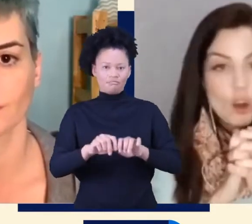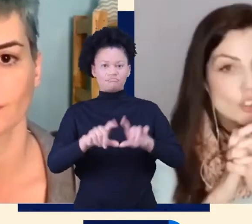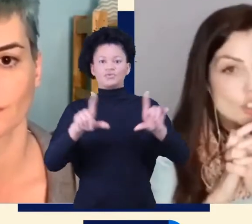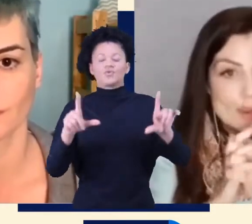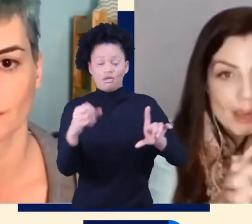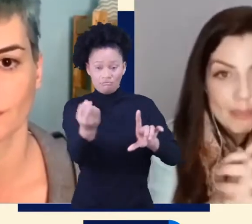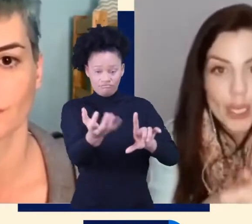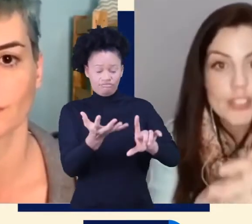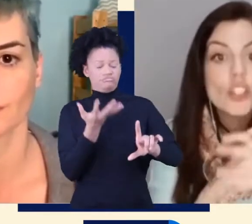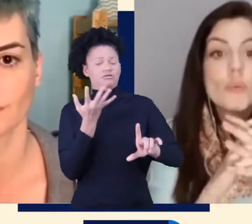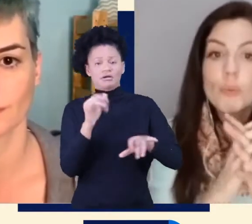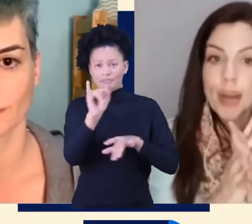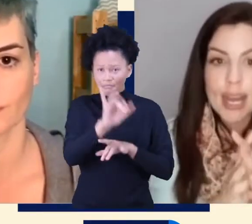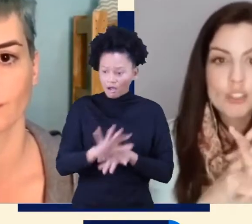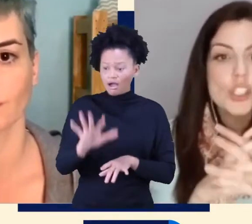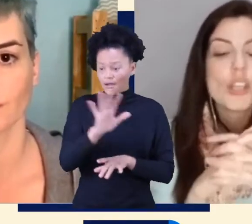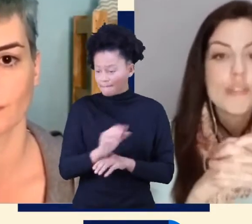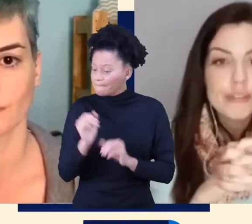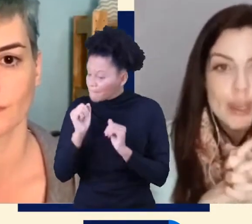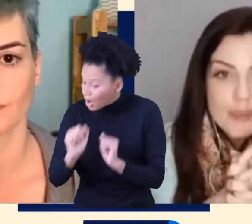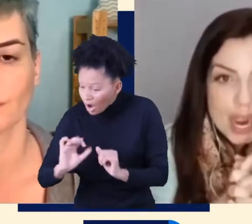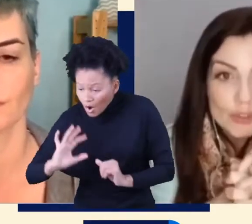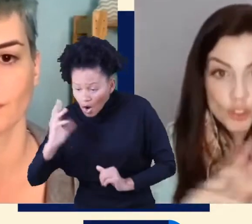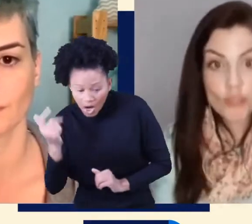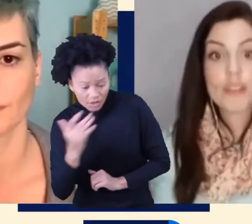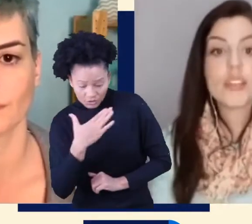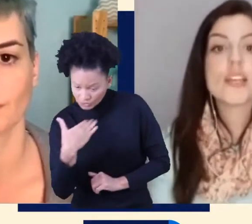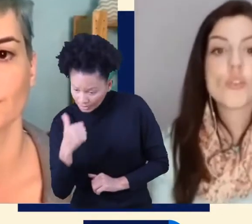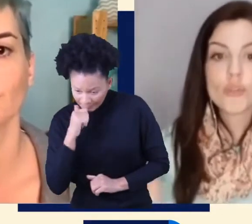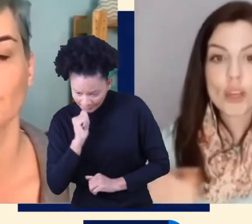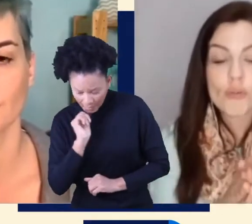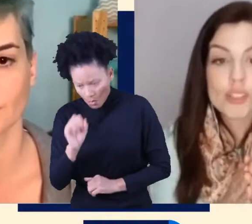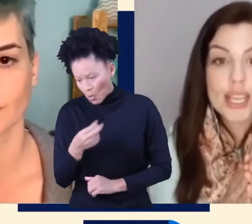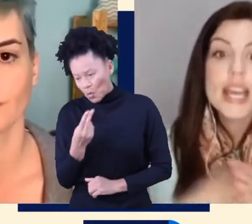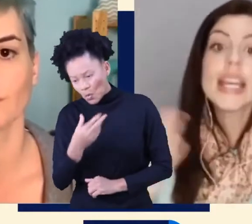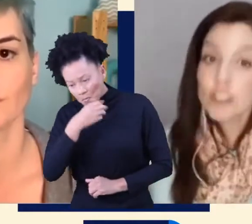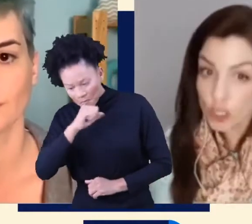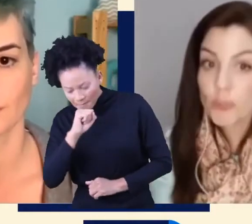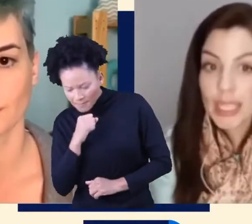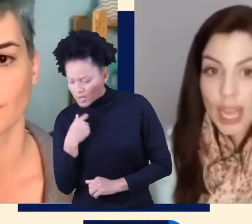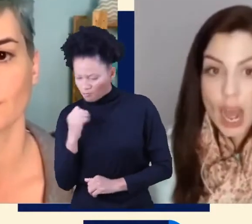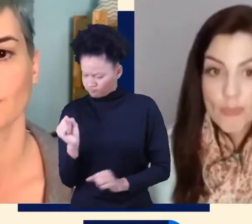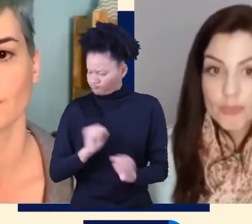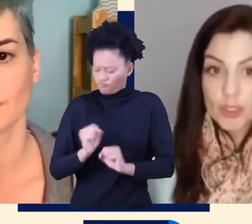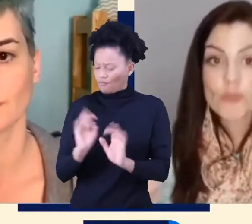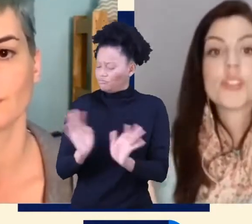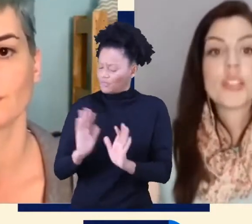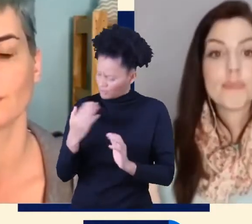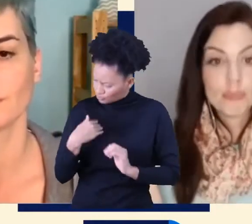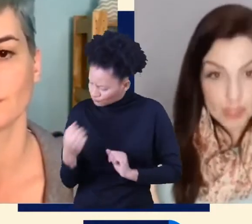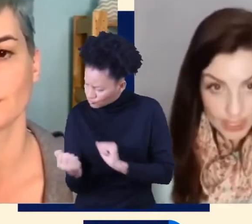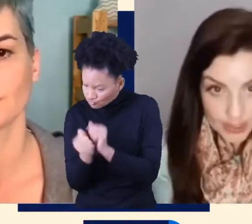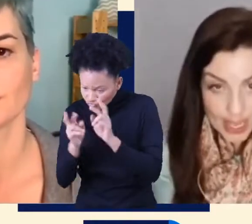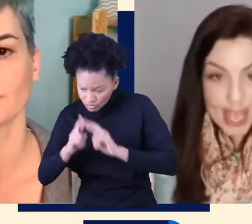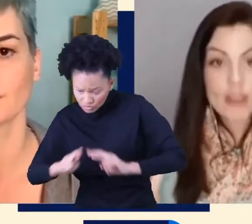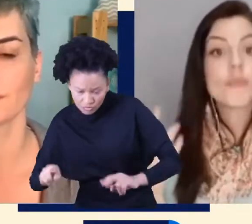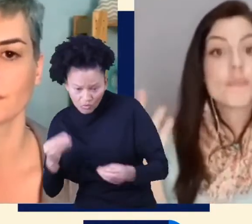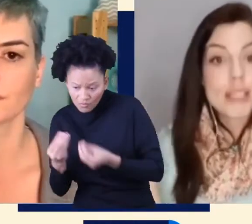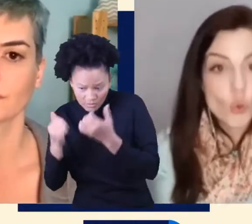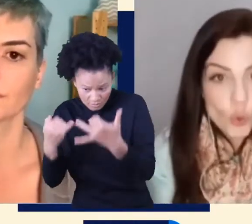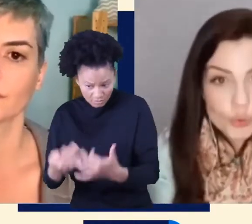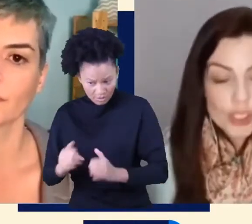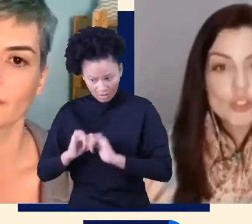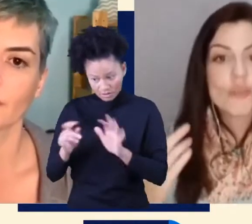olha, pode chamar a mãe, chama o pai, a gente não vai ficar bravo e a gente vai vir resolver com você e te explicar. Se você